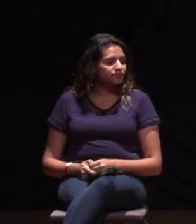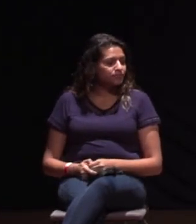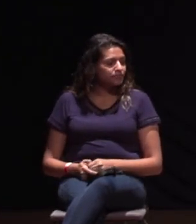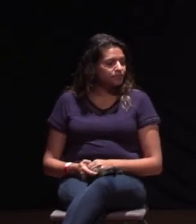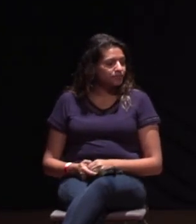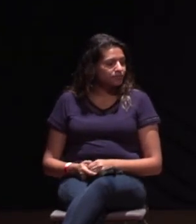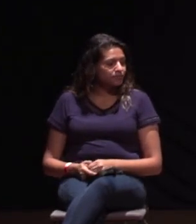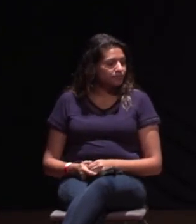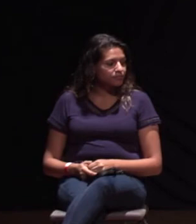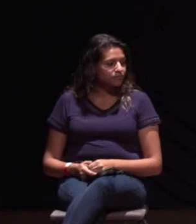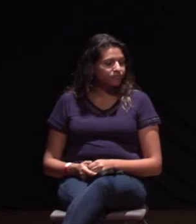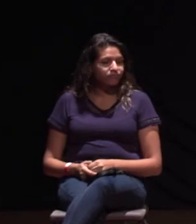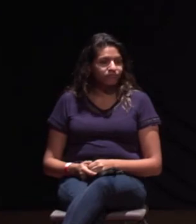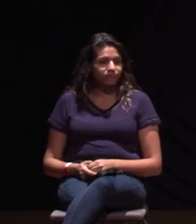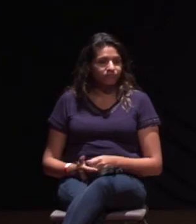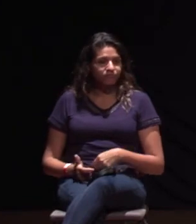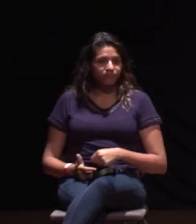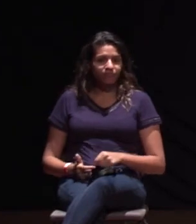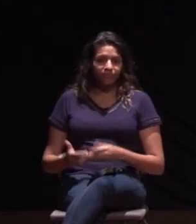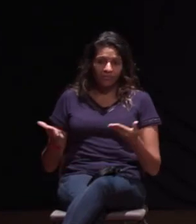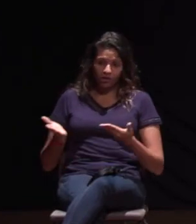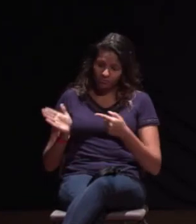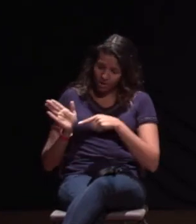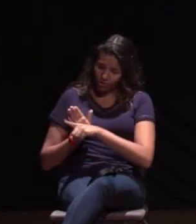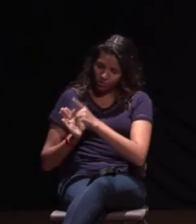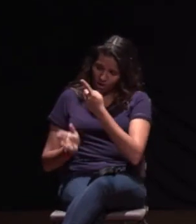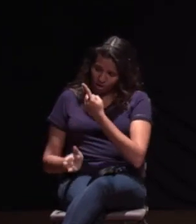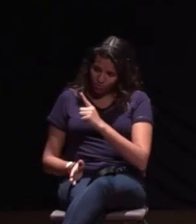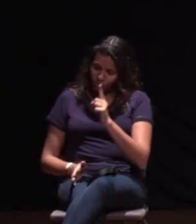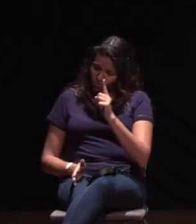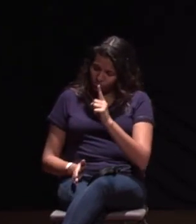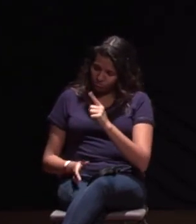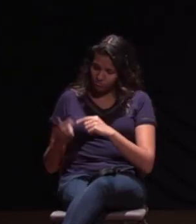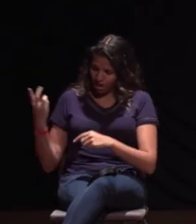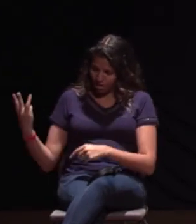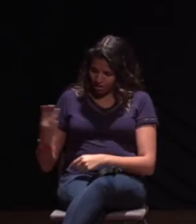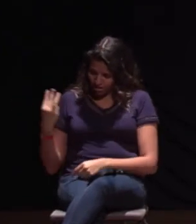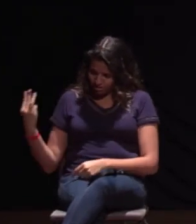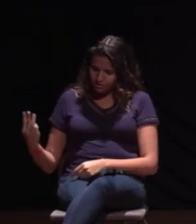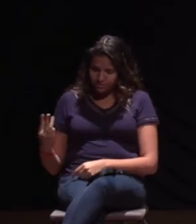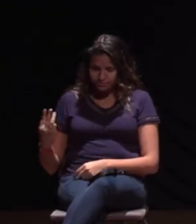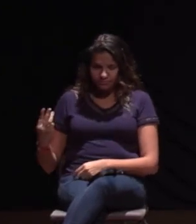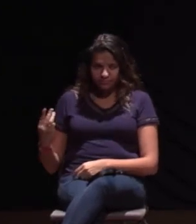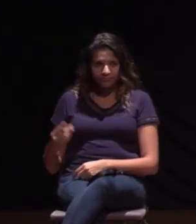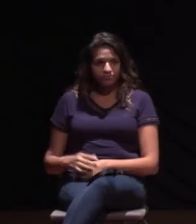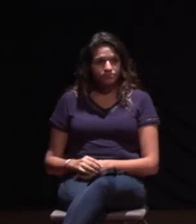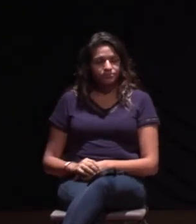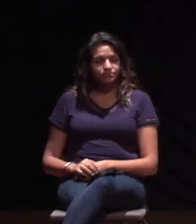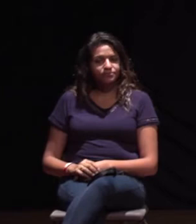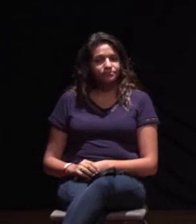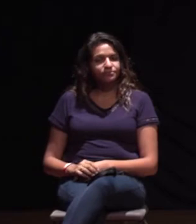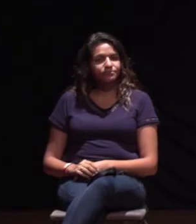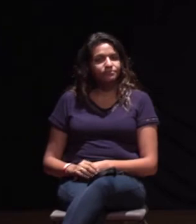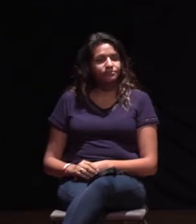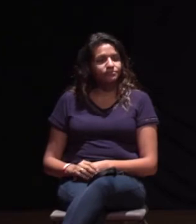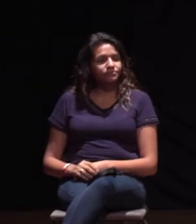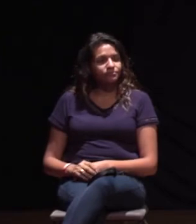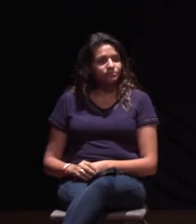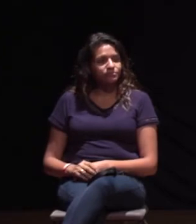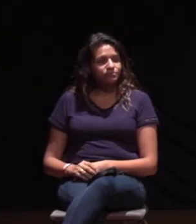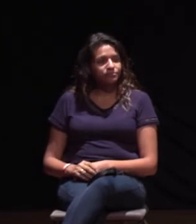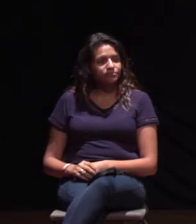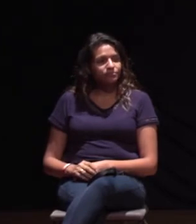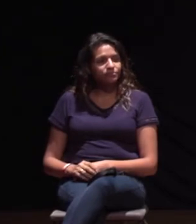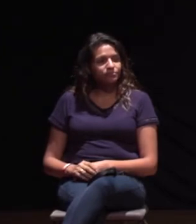Agora eu acho que vou encerrar com uma última pergunta também para os três. Eu gostaria de ouvir um pouco